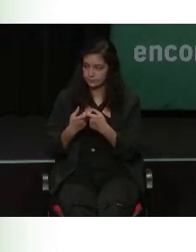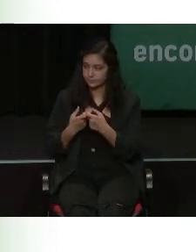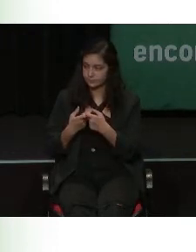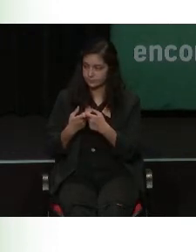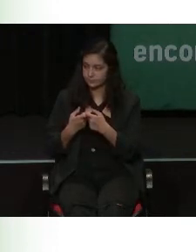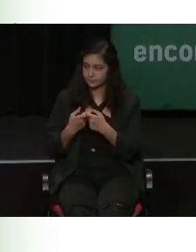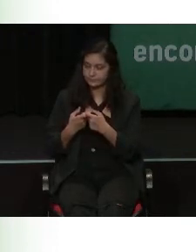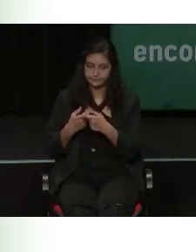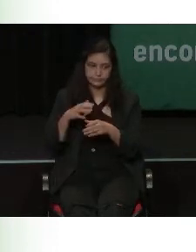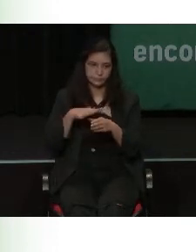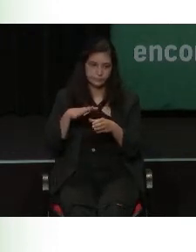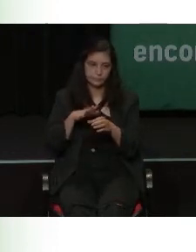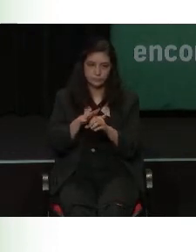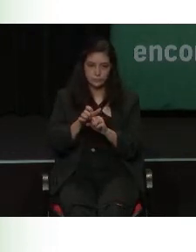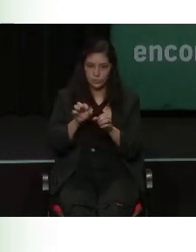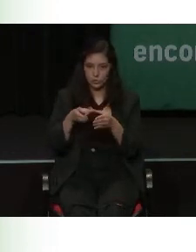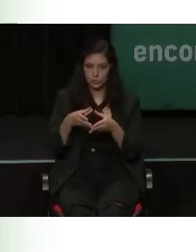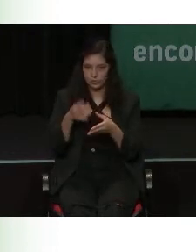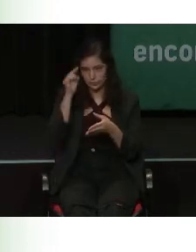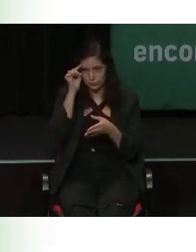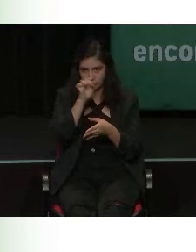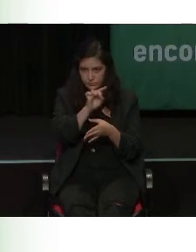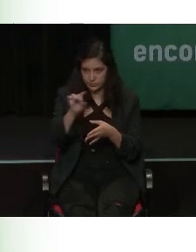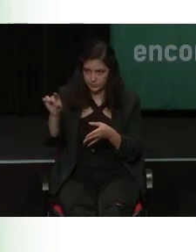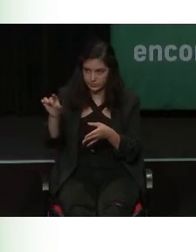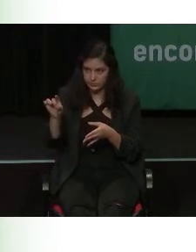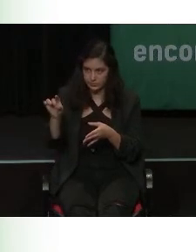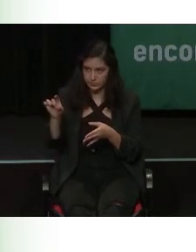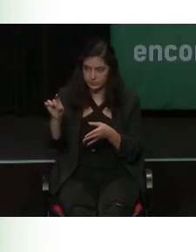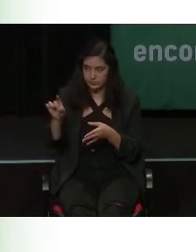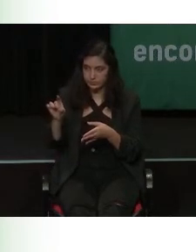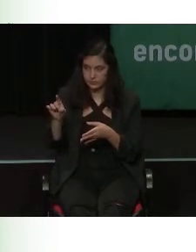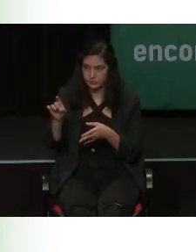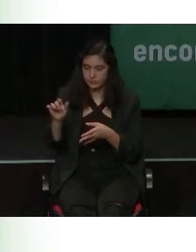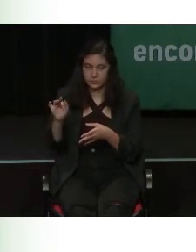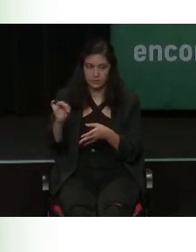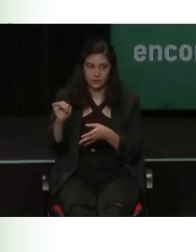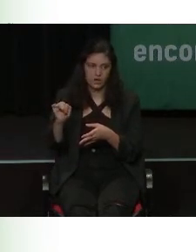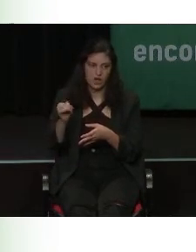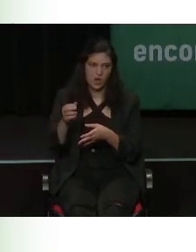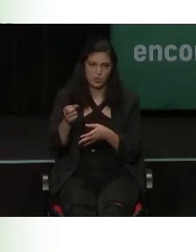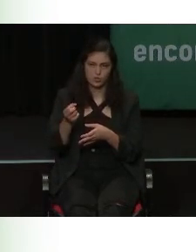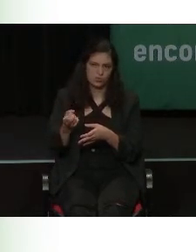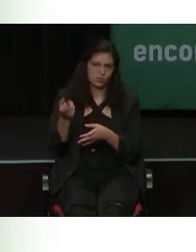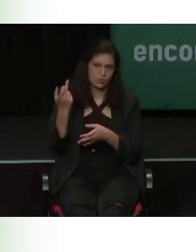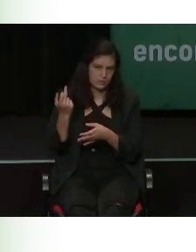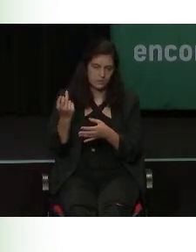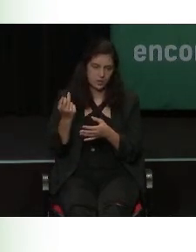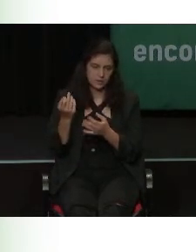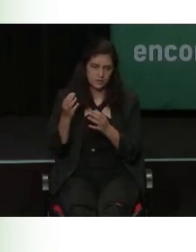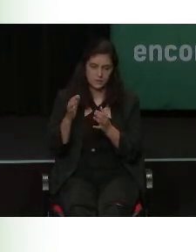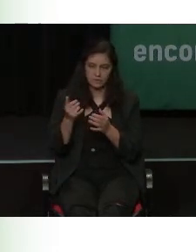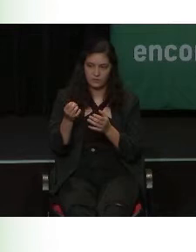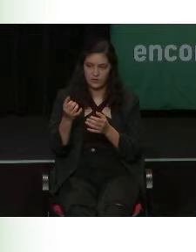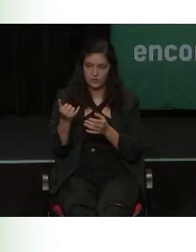situação pandémica, que todos conhecemos. Ele começa mais ou menos há um ano, no início de